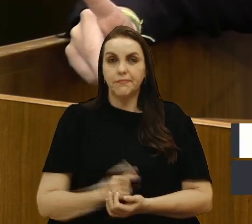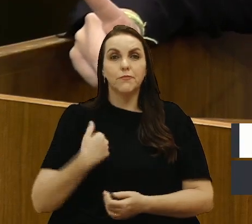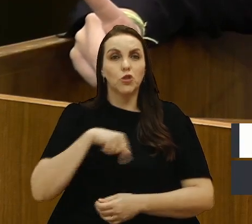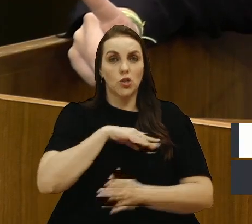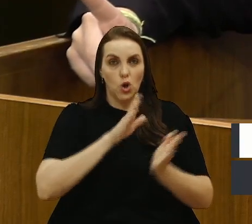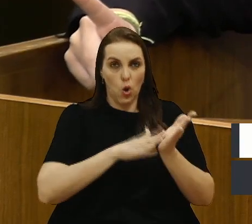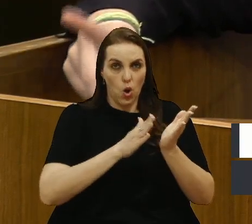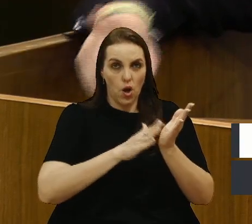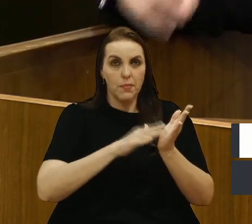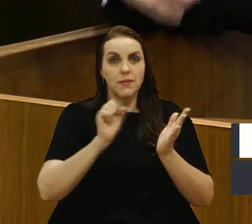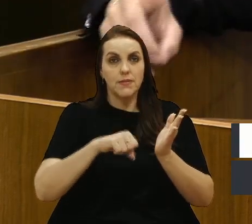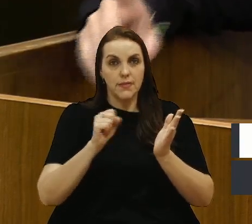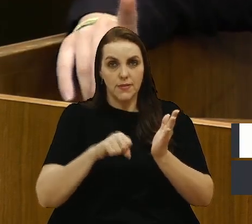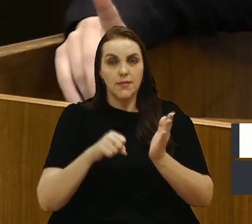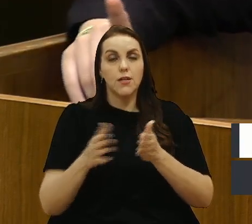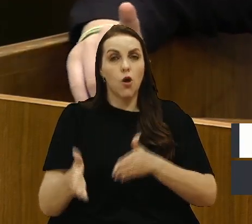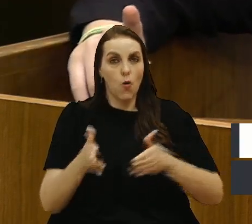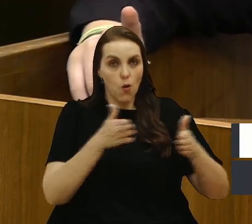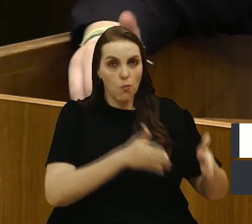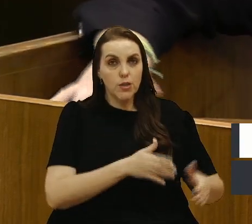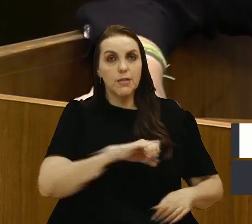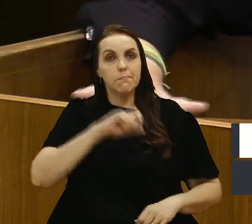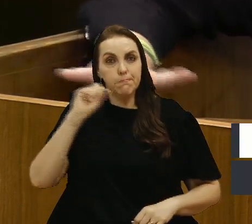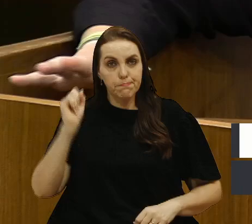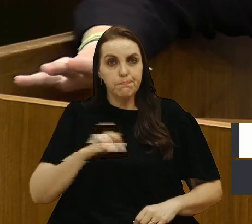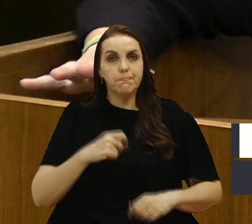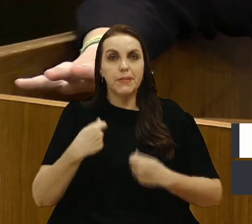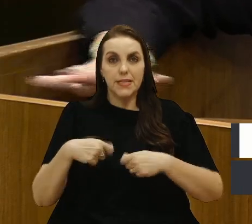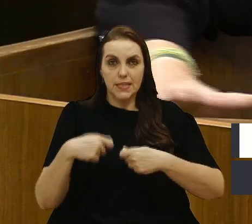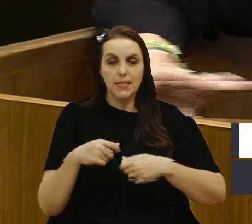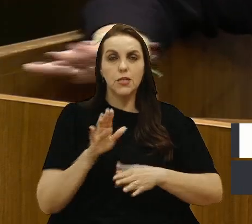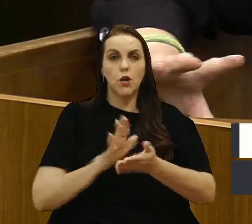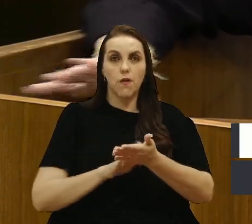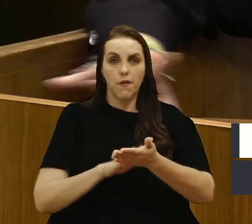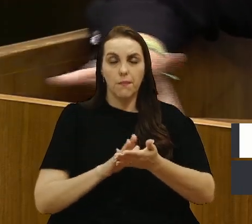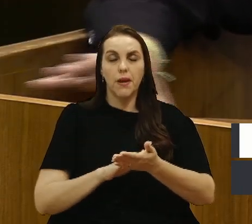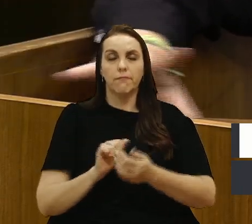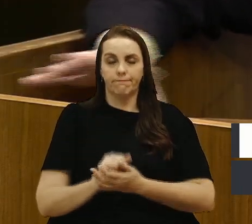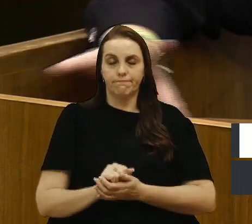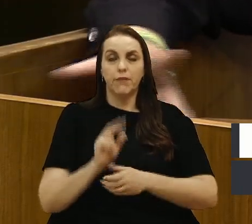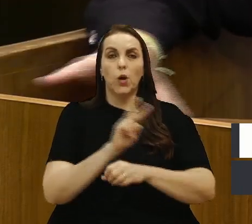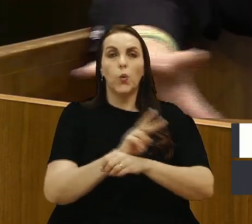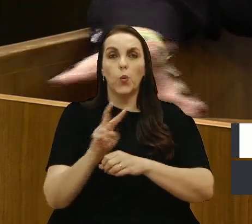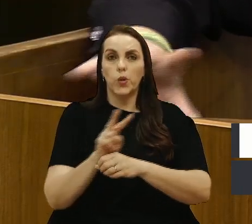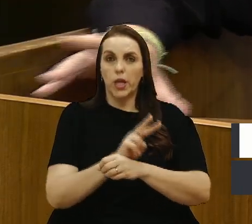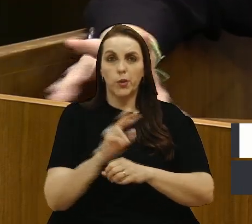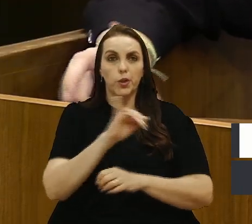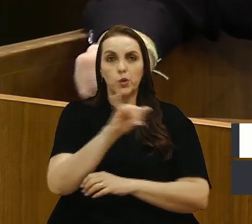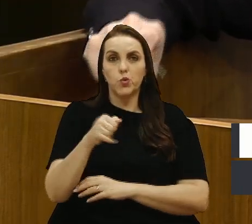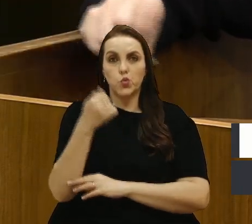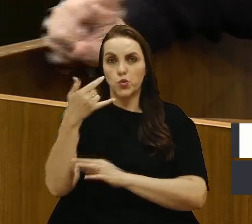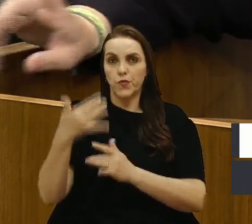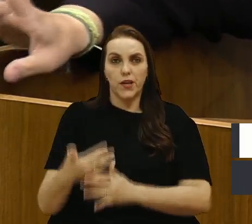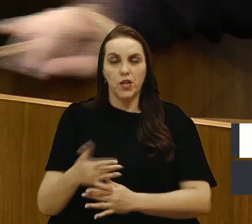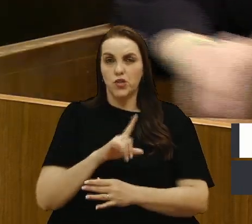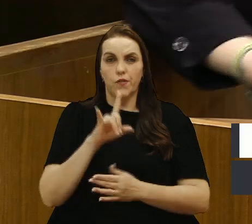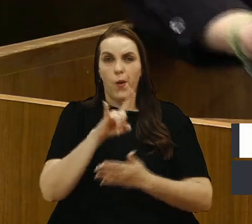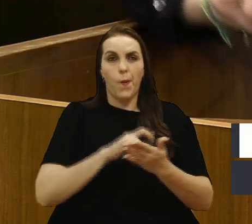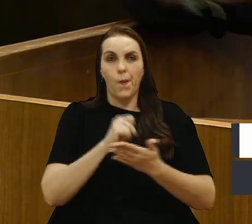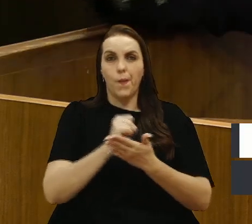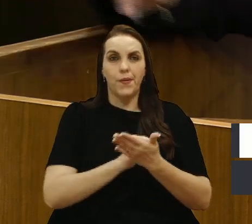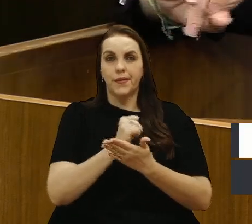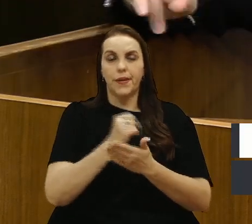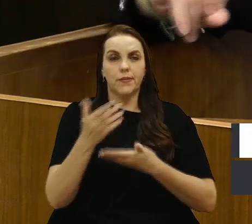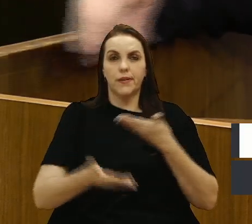sim, enquanto oposição. Essa questão dos cuidadores, a justificativa de que o contrato não atende mais o número